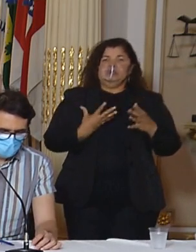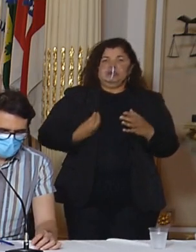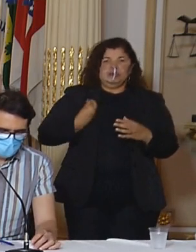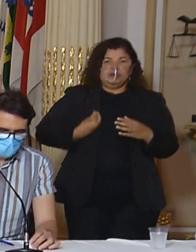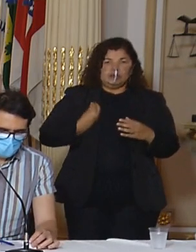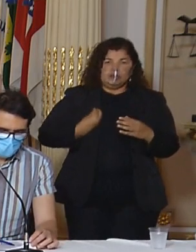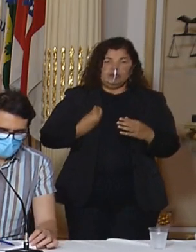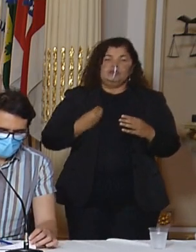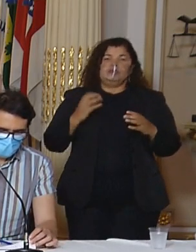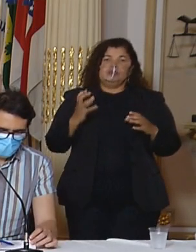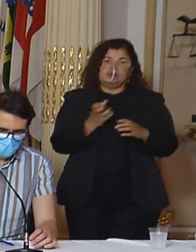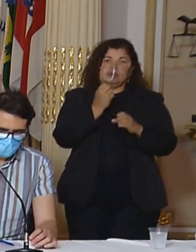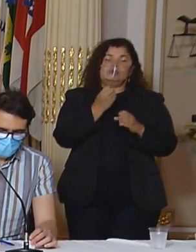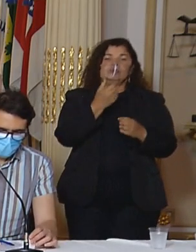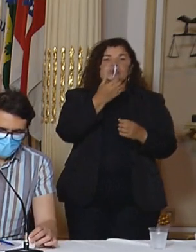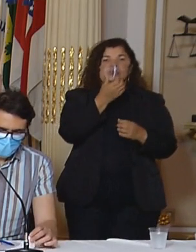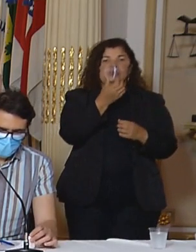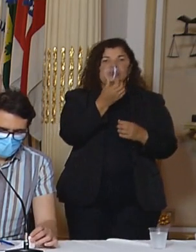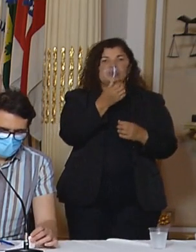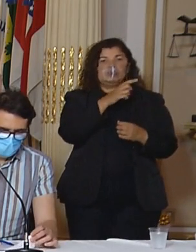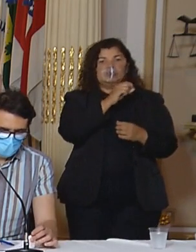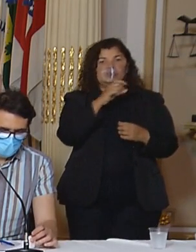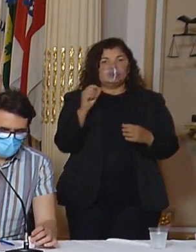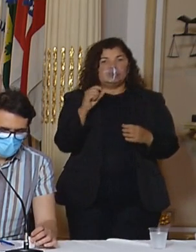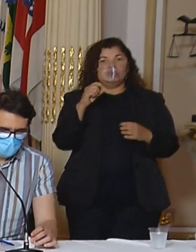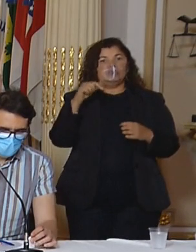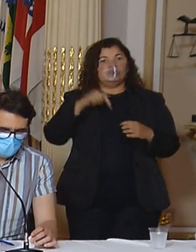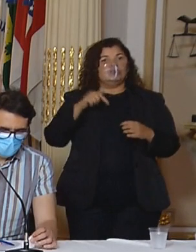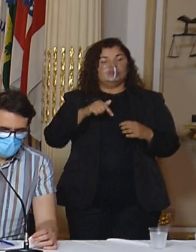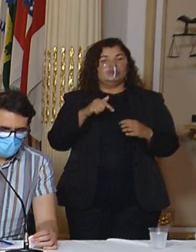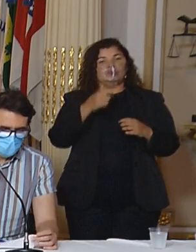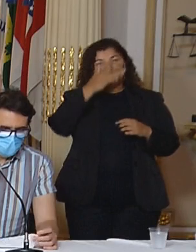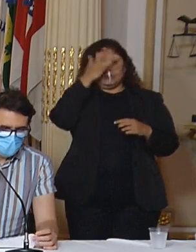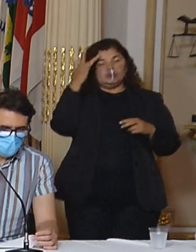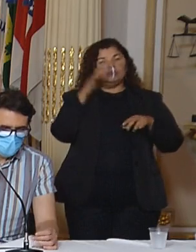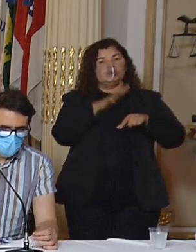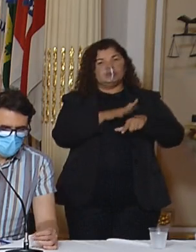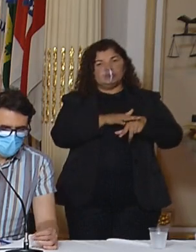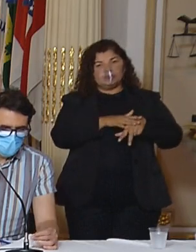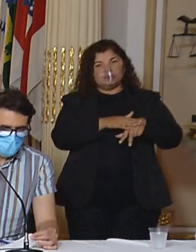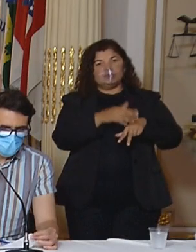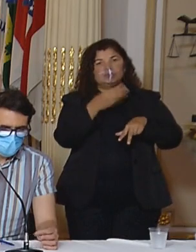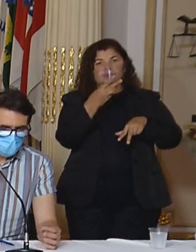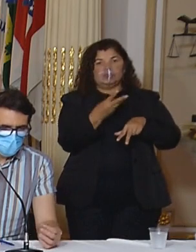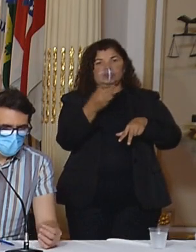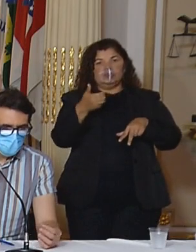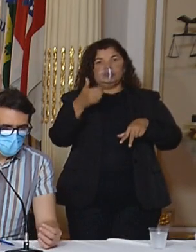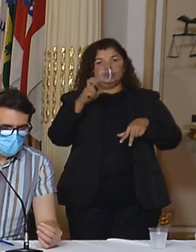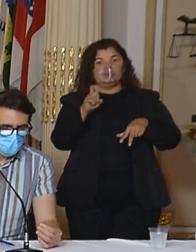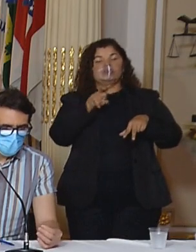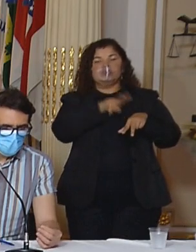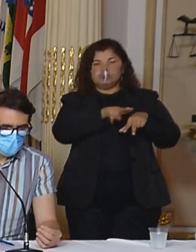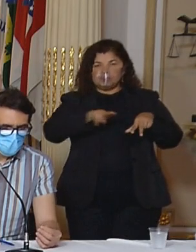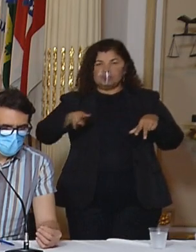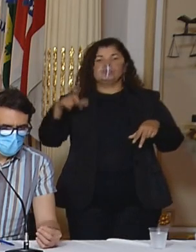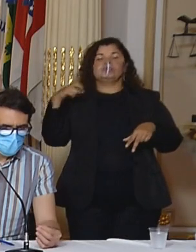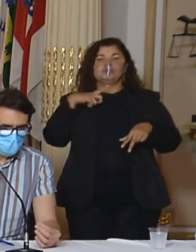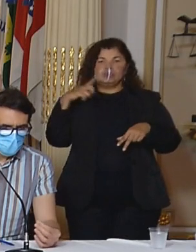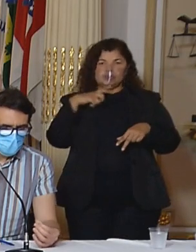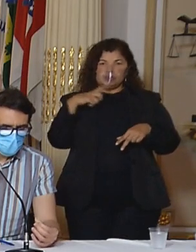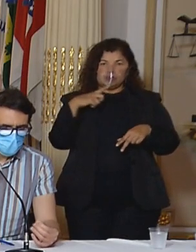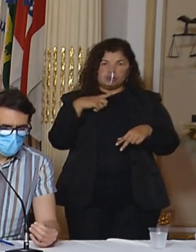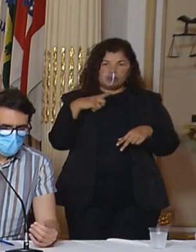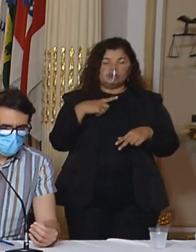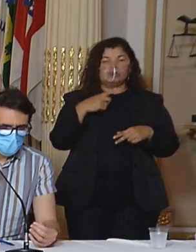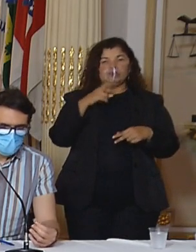leitos de UTI, 100 pacientes hoje, no dia de hoje, esse é o recorte do dia, 315 pacientes internados nessas estruturas.